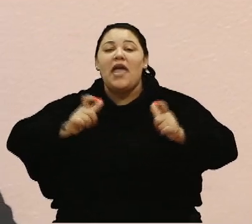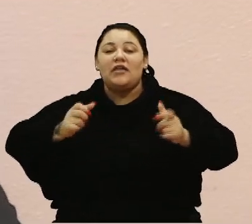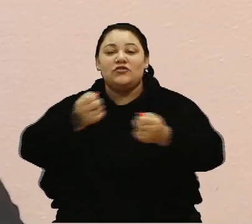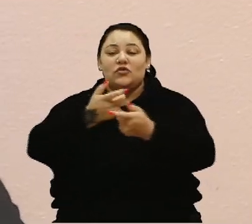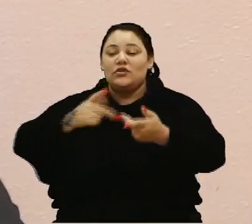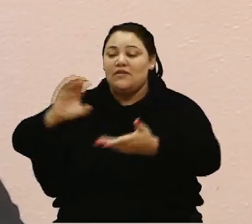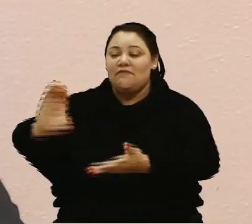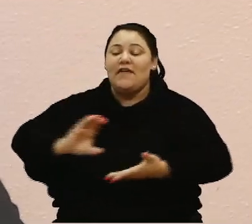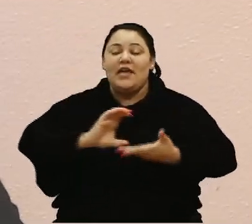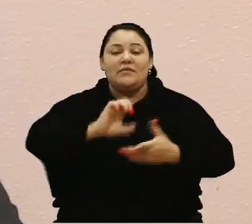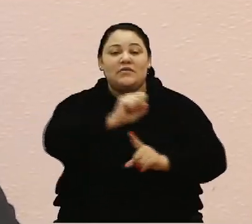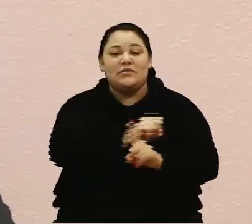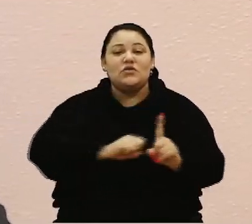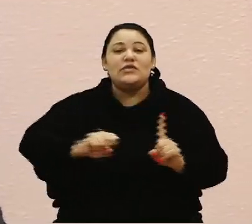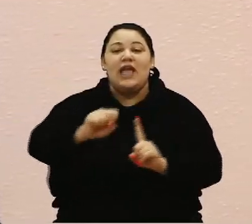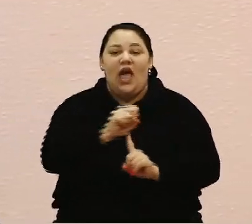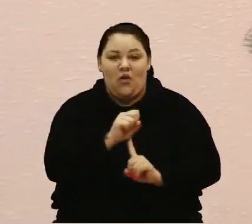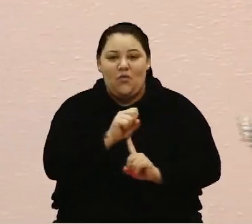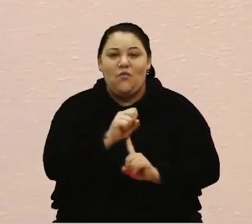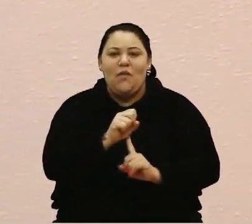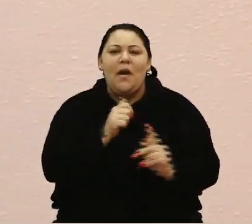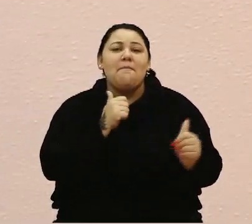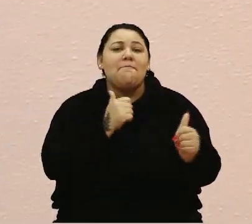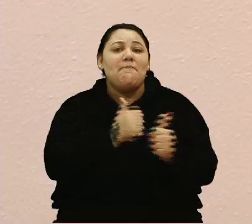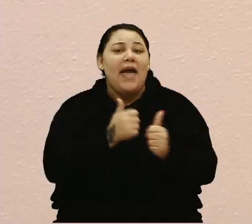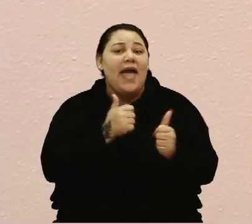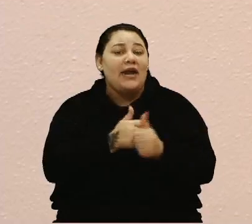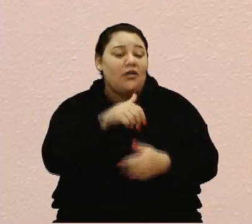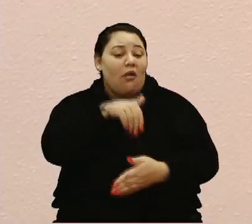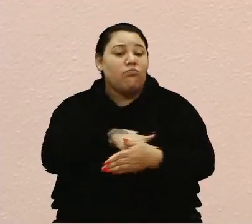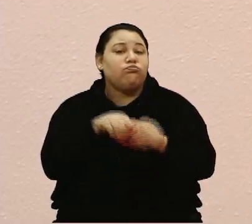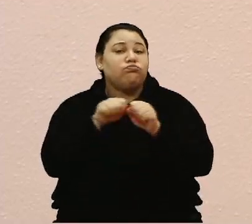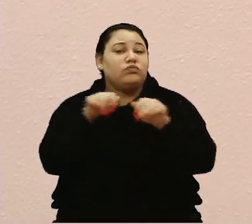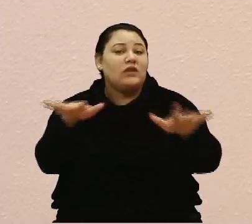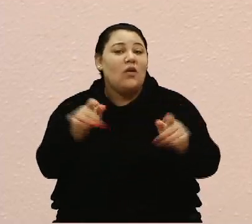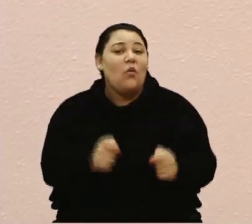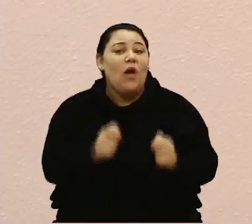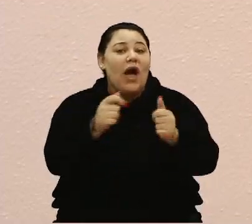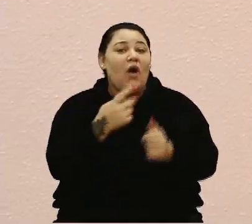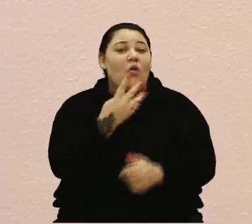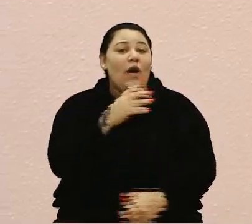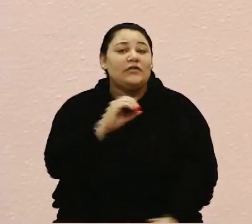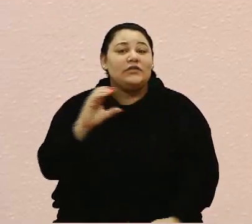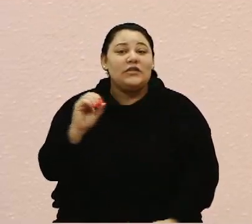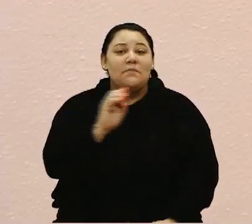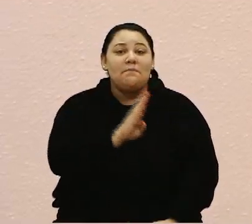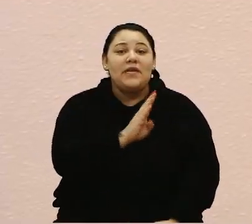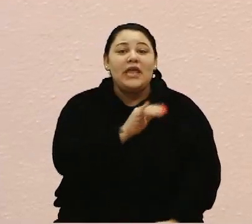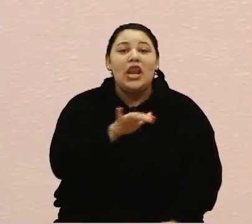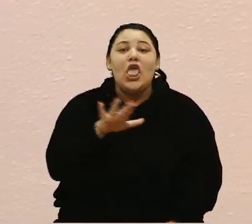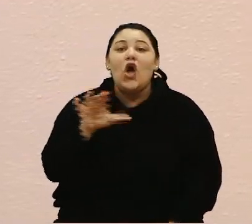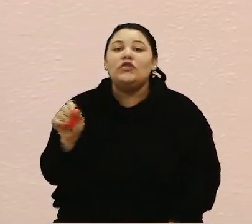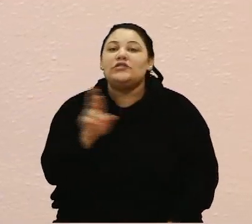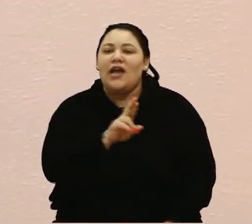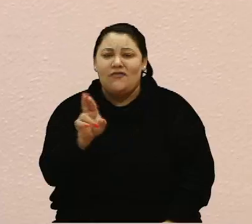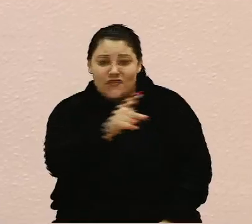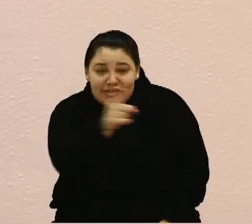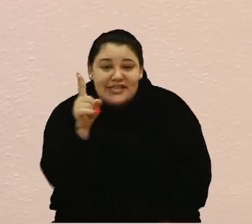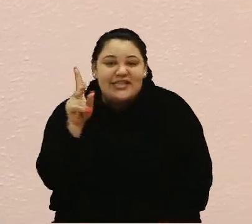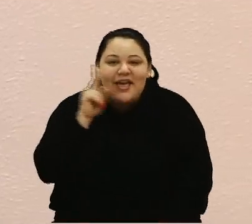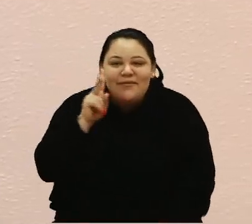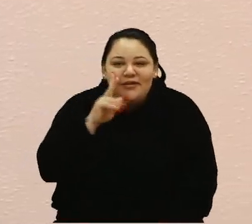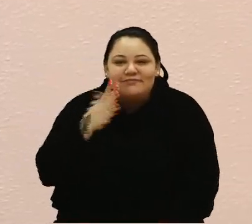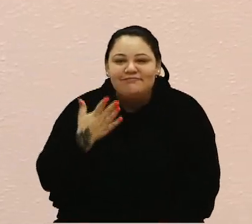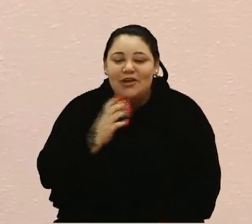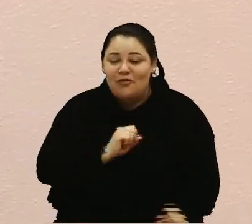recursos sociais às vésperas da campanha foi quase de 400 bilhões de reais. Vocês lembram disso?